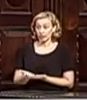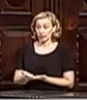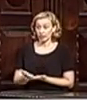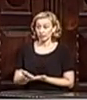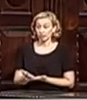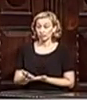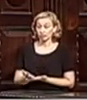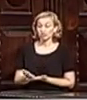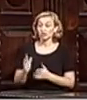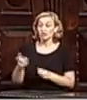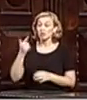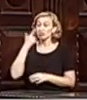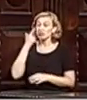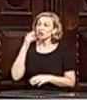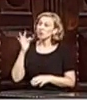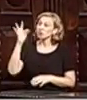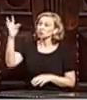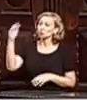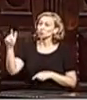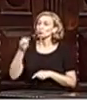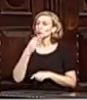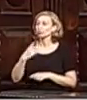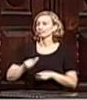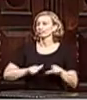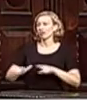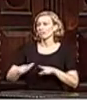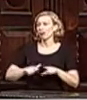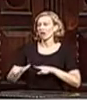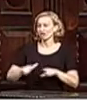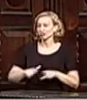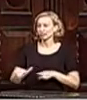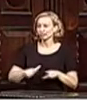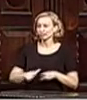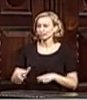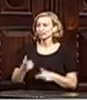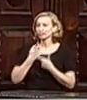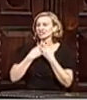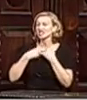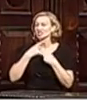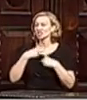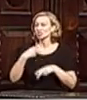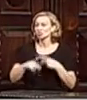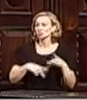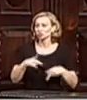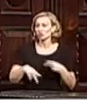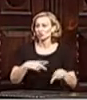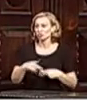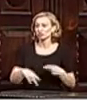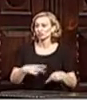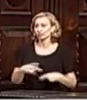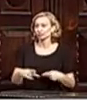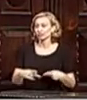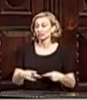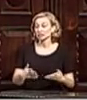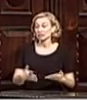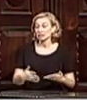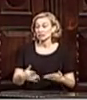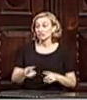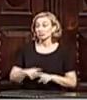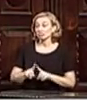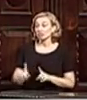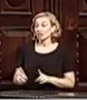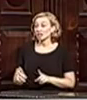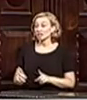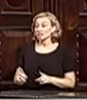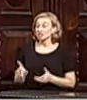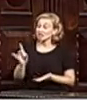de empregos e também em algum nível de retomada de atividade econômica. Mas no Rio de Janeiro, essa não é a realidade. A nossa